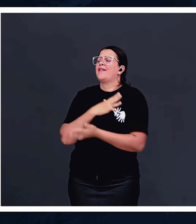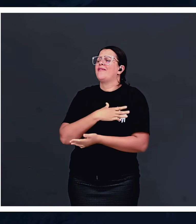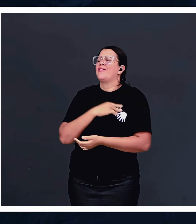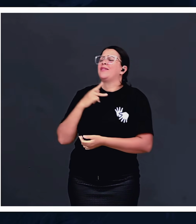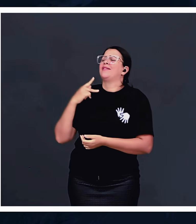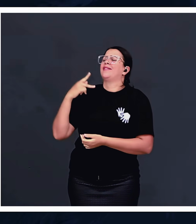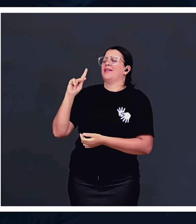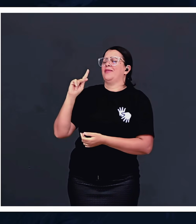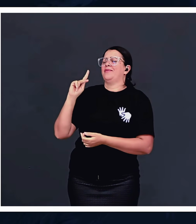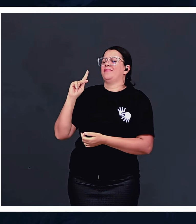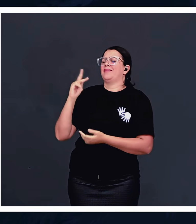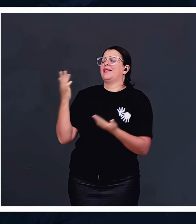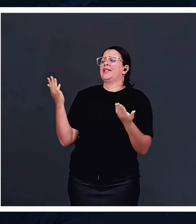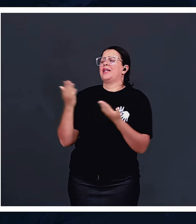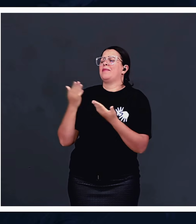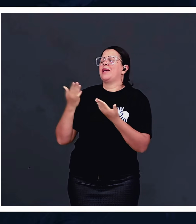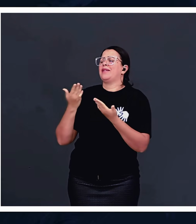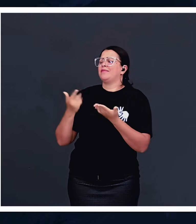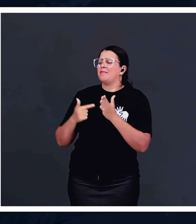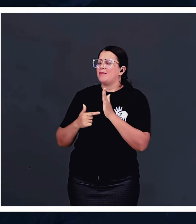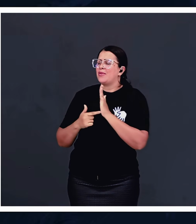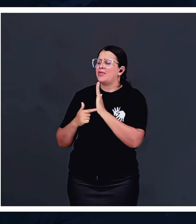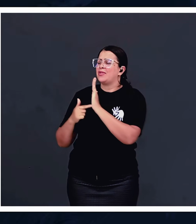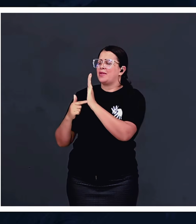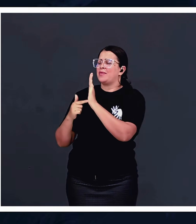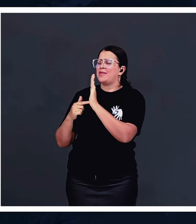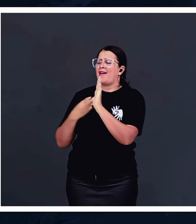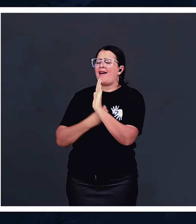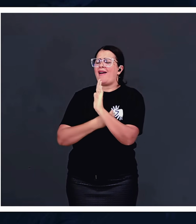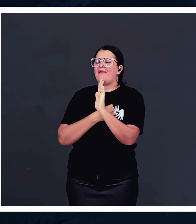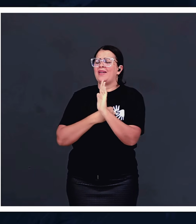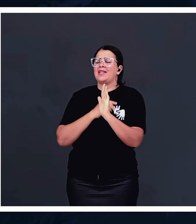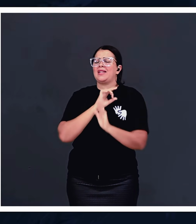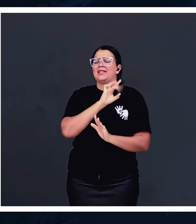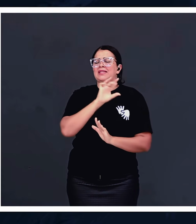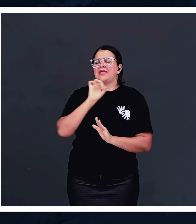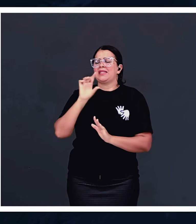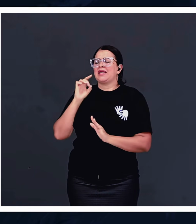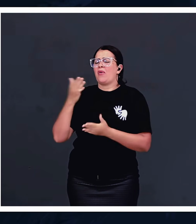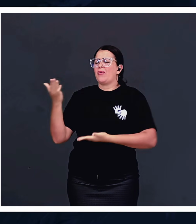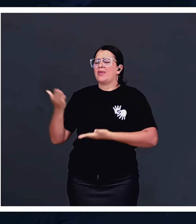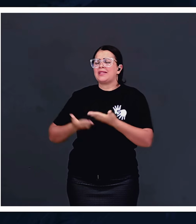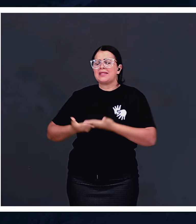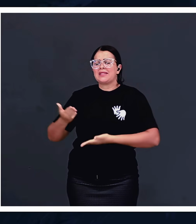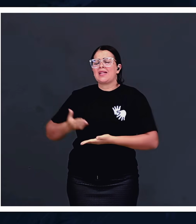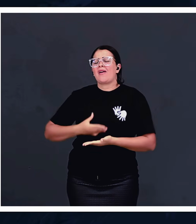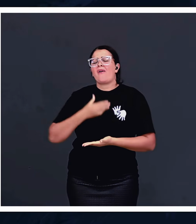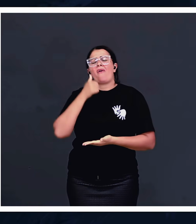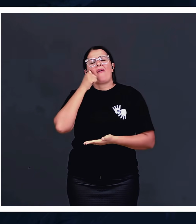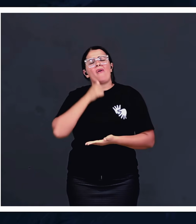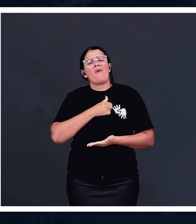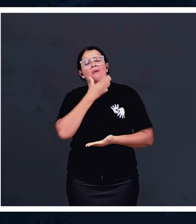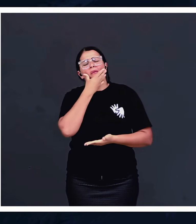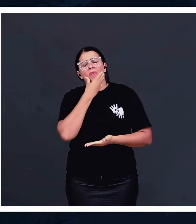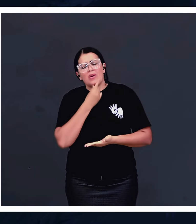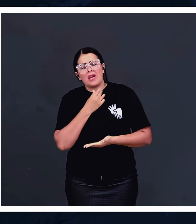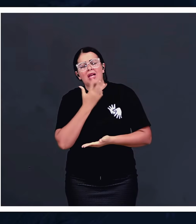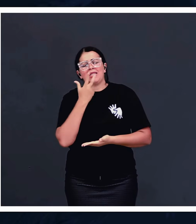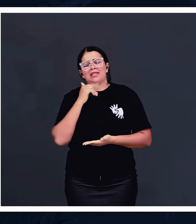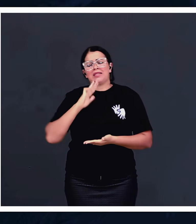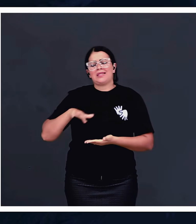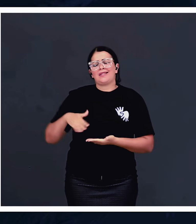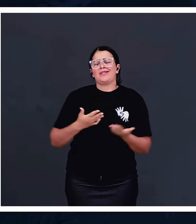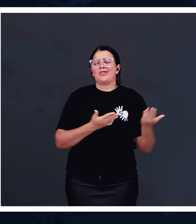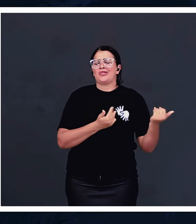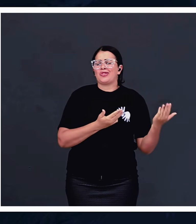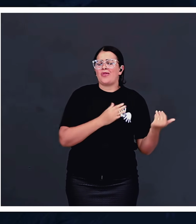Tua filha. Apresentamos, meu Deus, a vida de cada um dos que servem nos ministérios. Estes homens e mulheres, essas crianças e